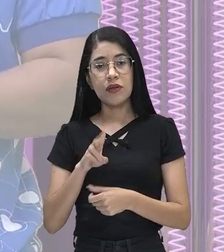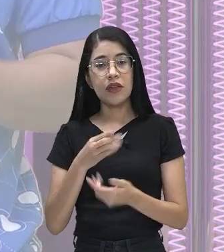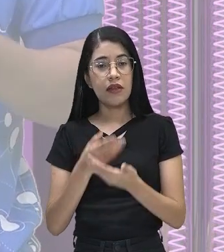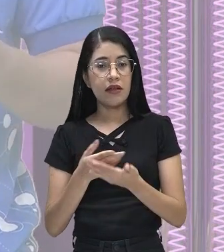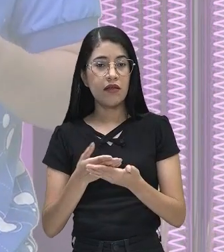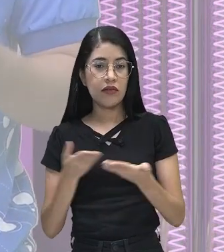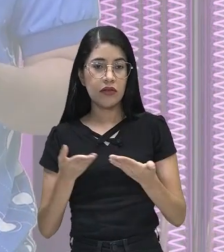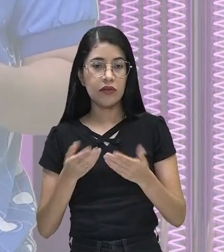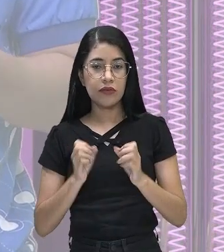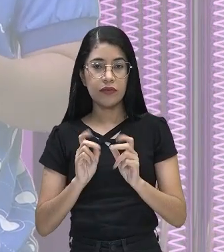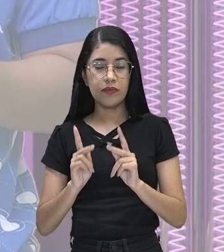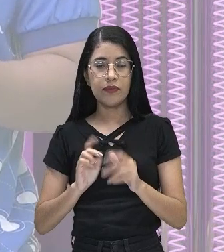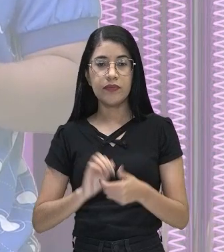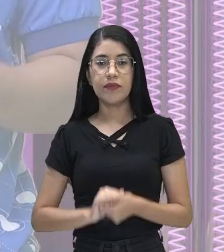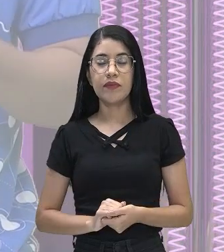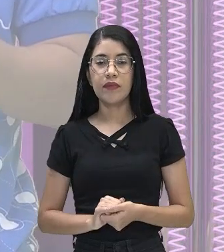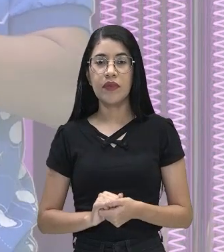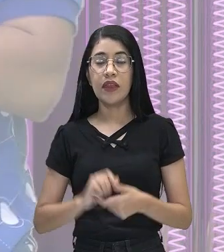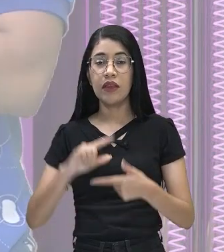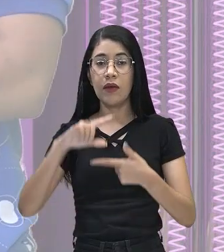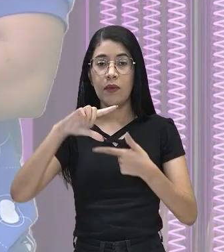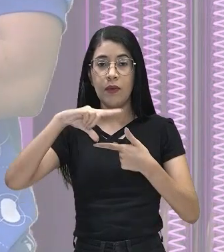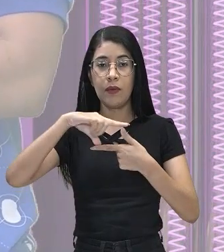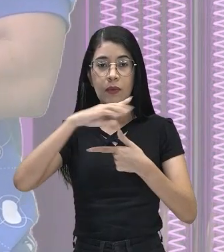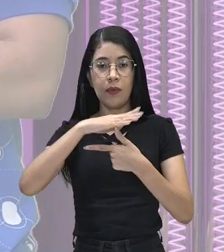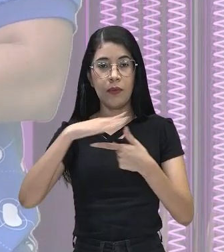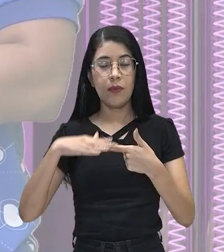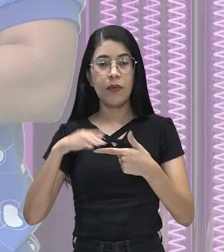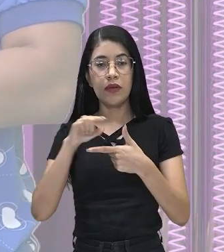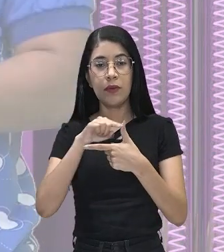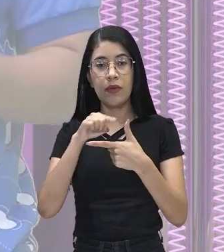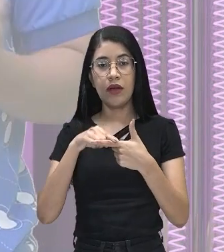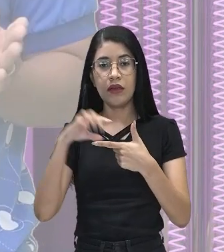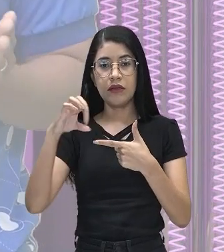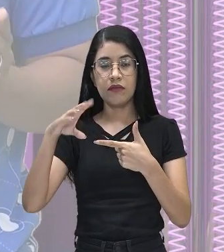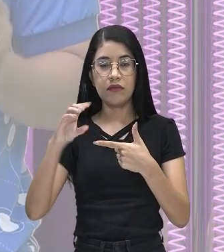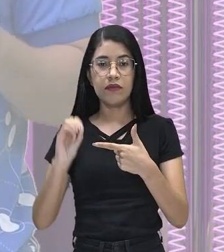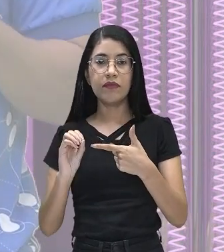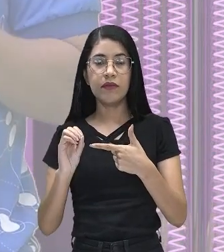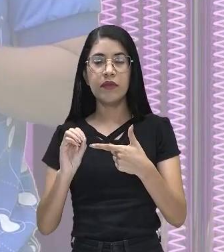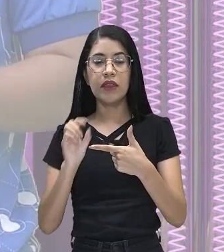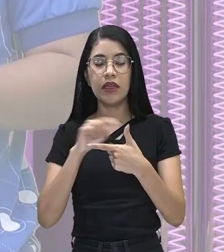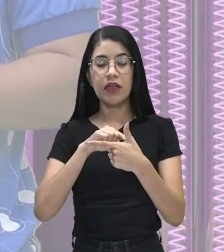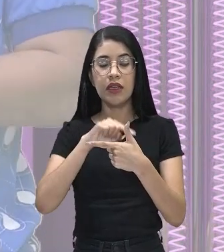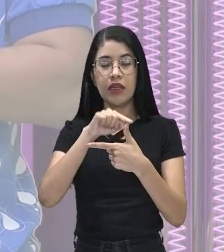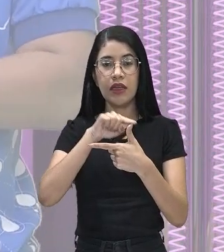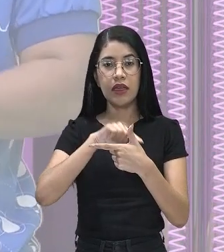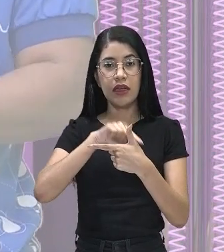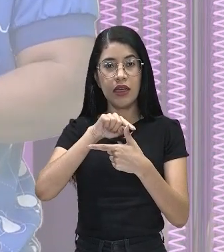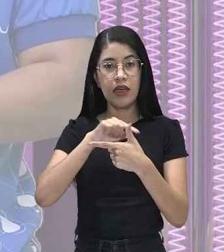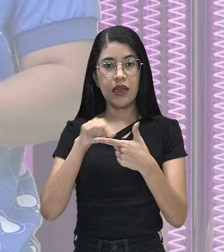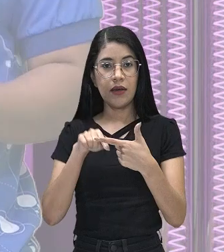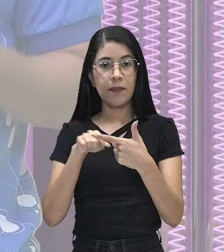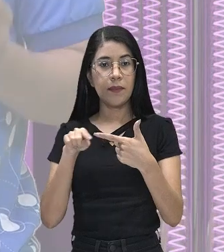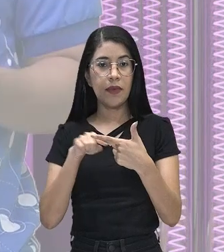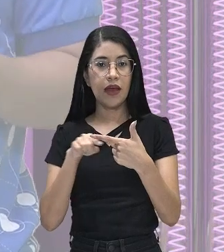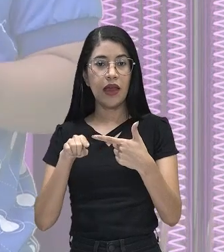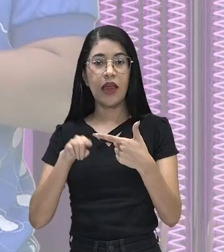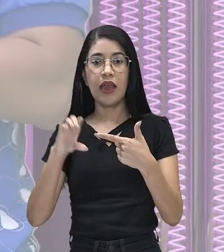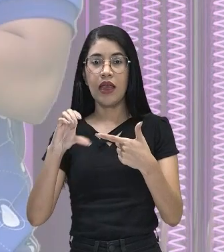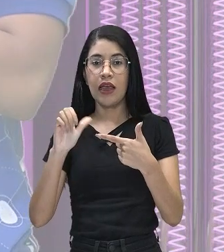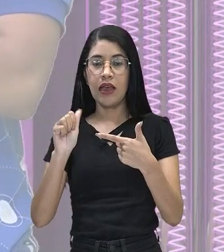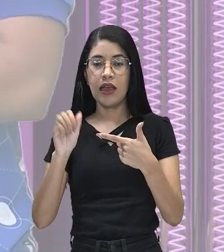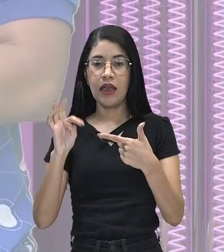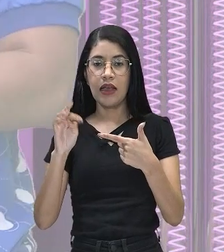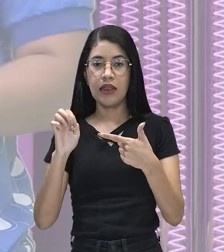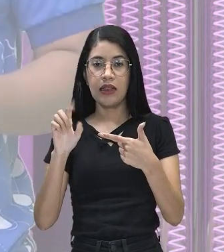Tudo bem? Então, o triângulo retângulo, ele tem um ângulo de 90 graus. Os lados que formam o ângulo de 90 graus são